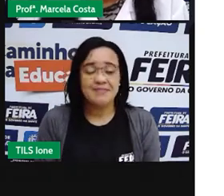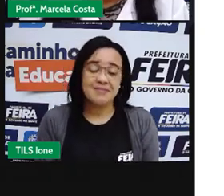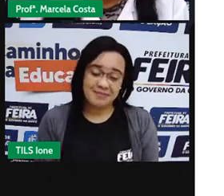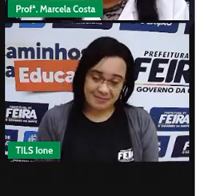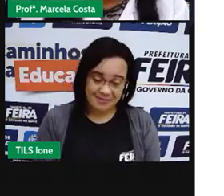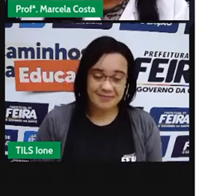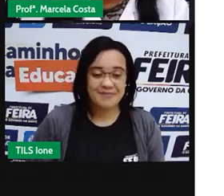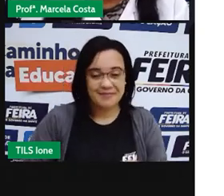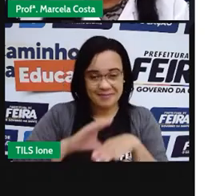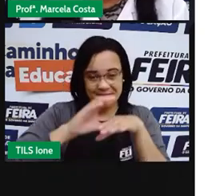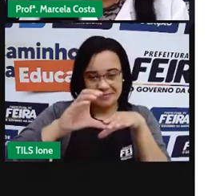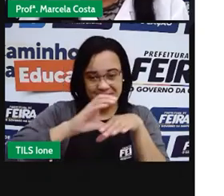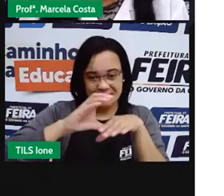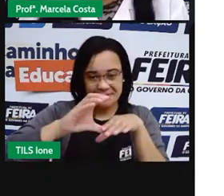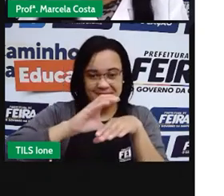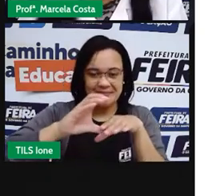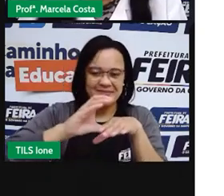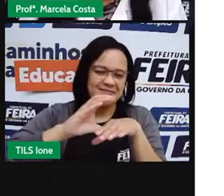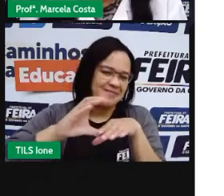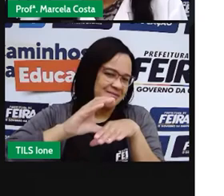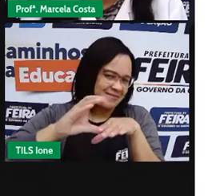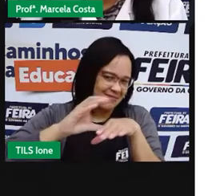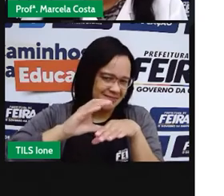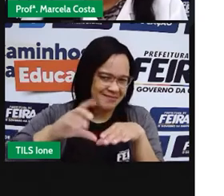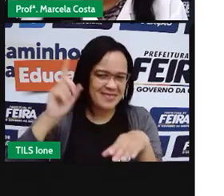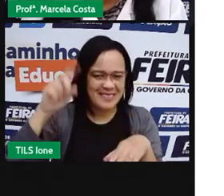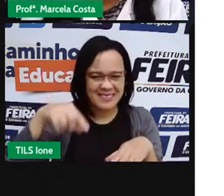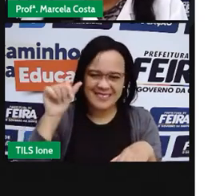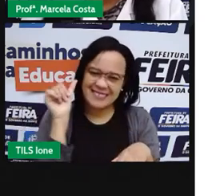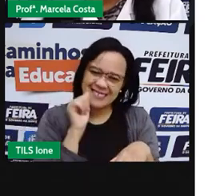É a Cinderela.